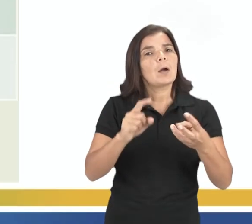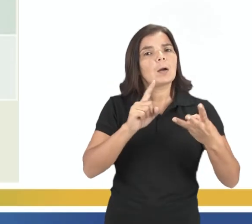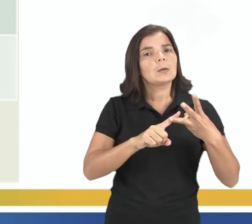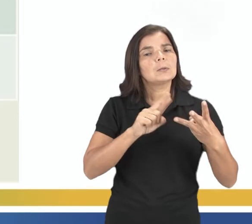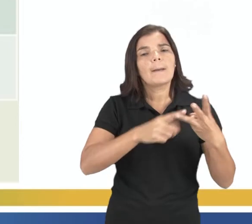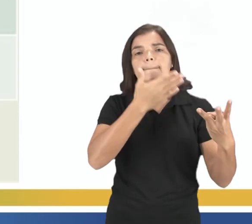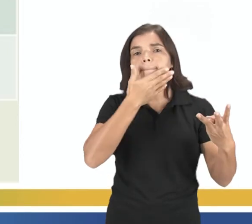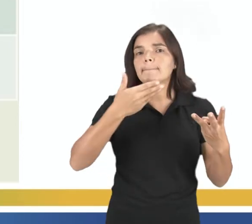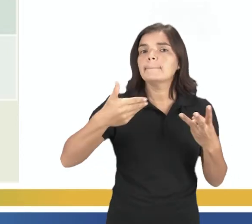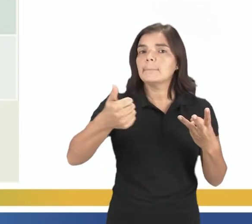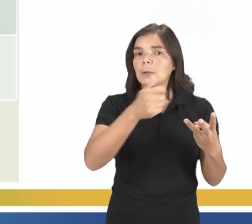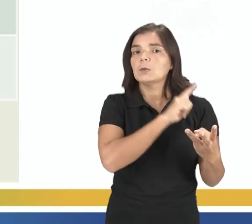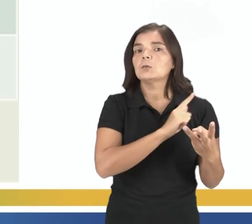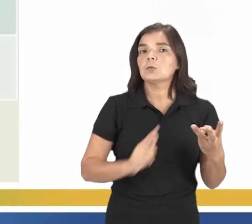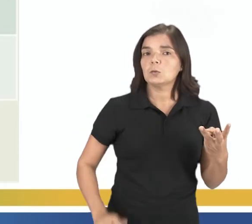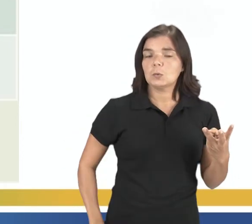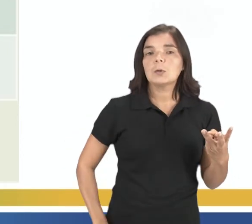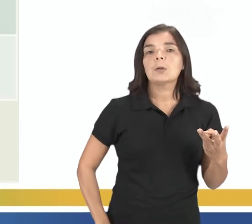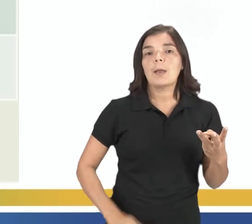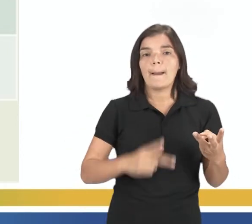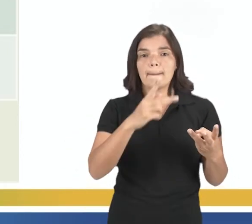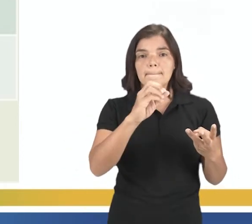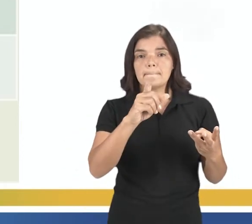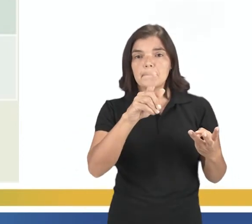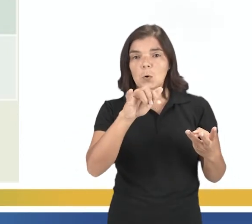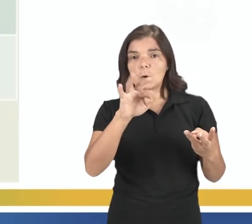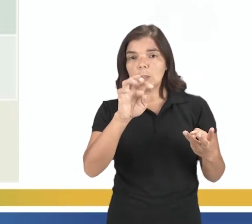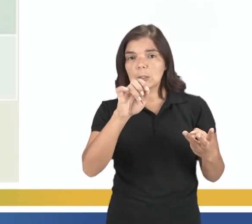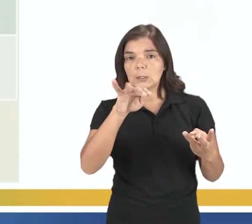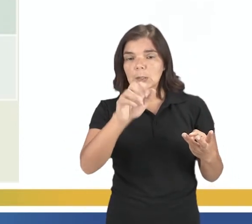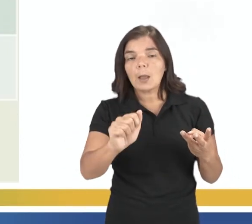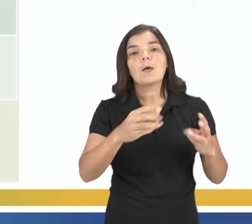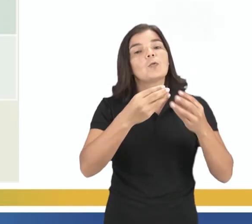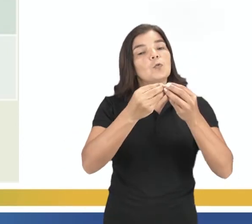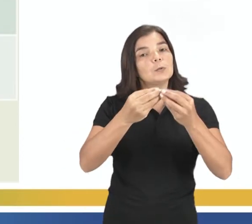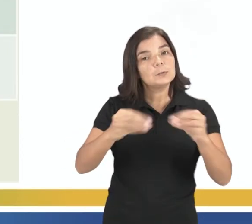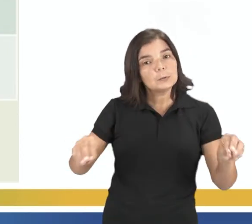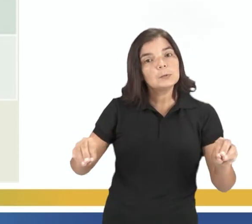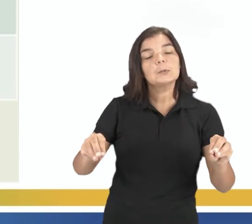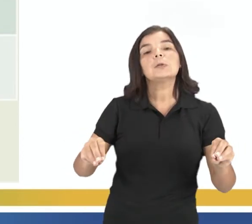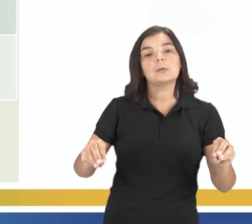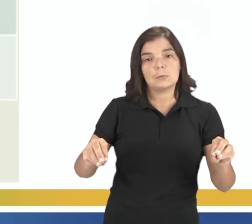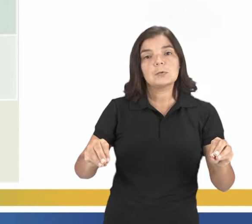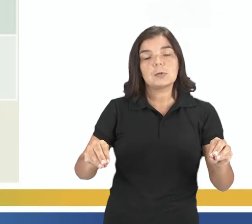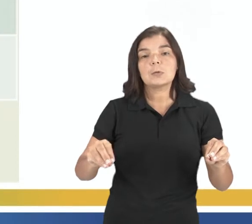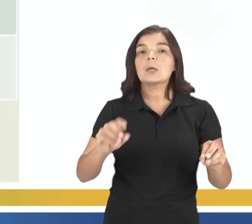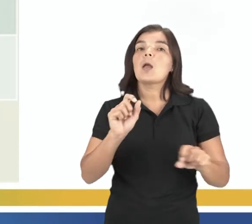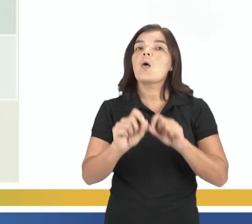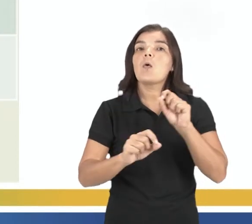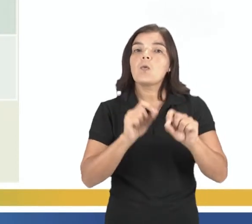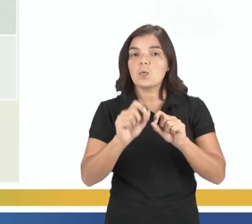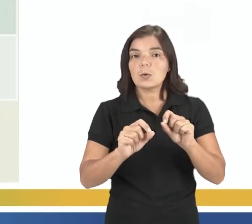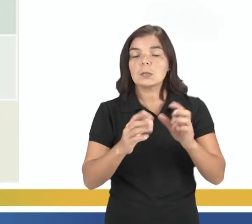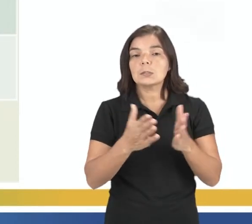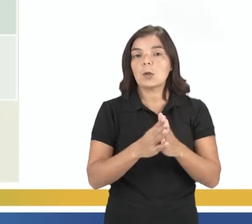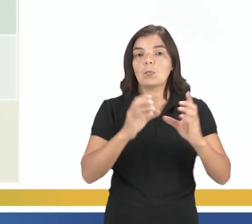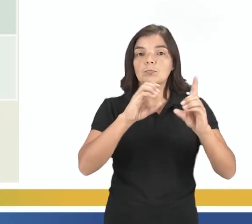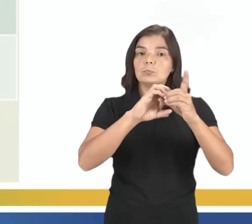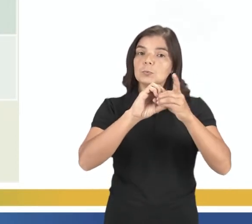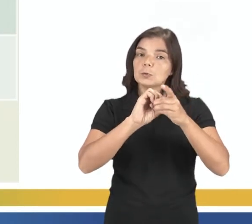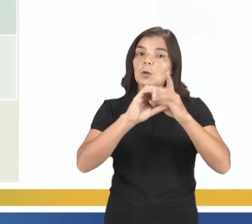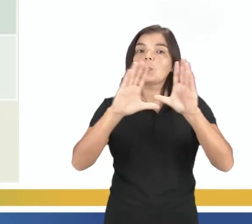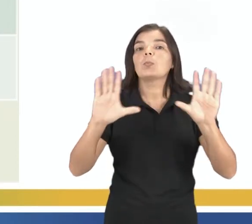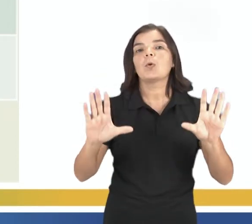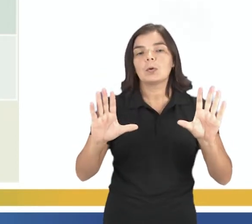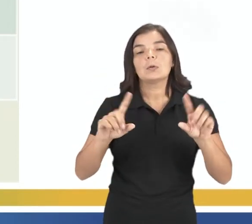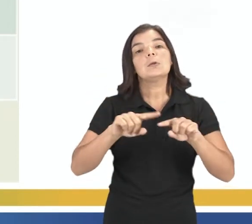terceira melhor forma de governo é a politeia, que quando degenera se torna demagogia ou democracia.